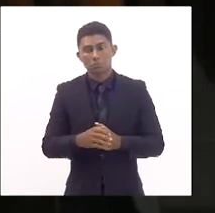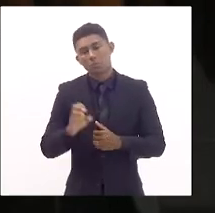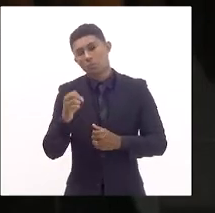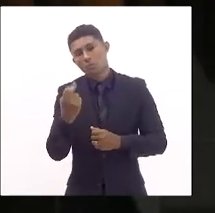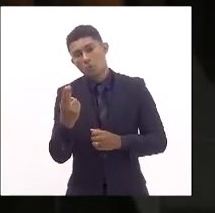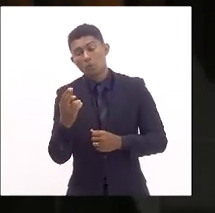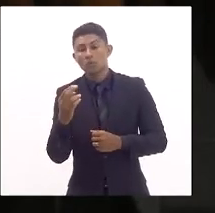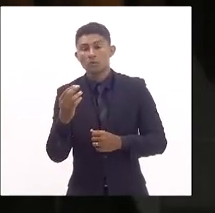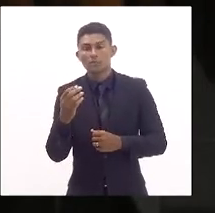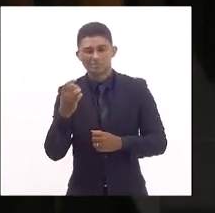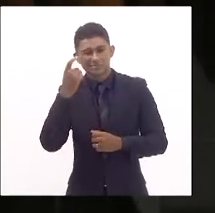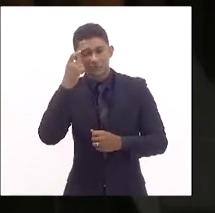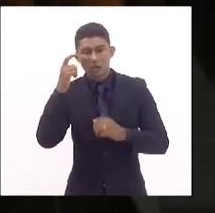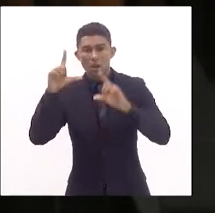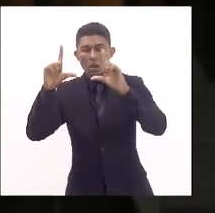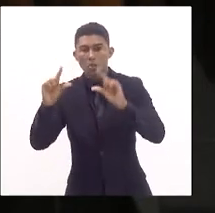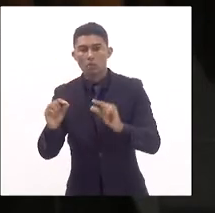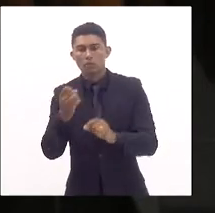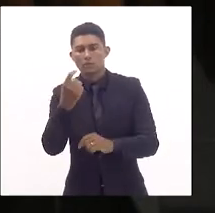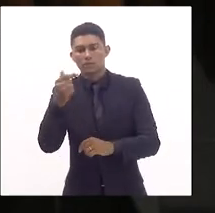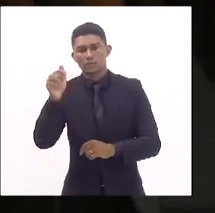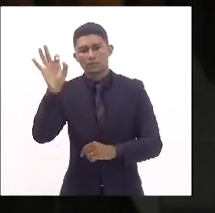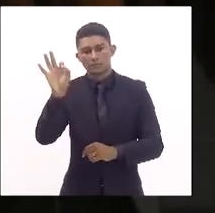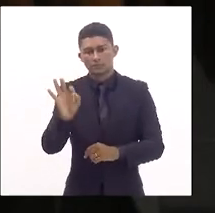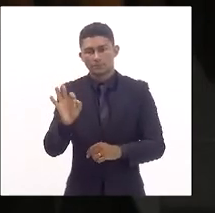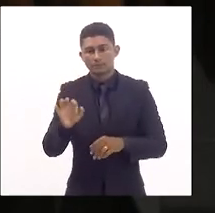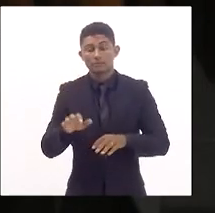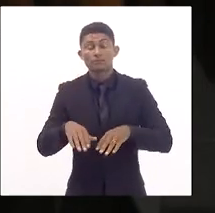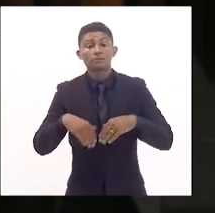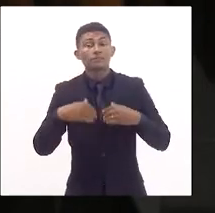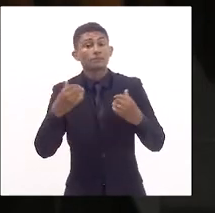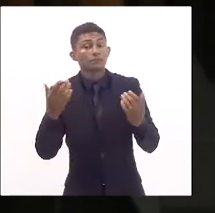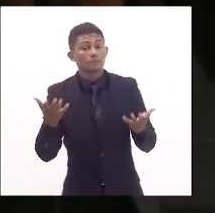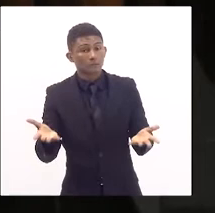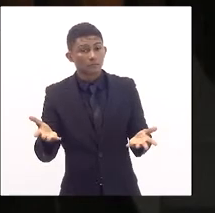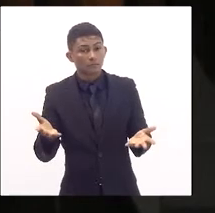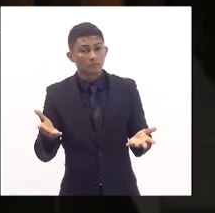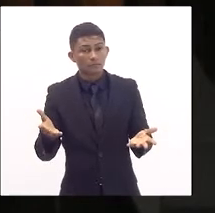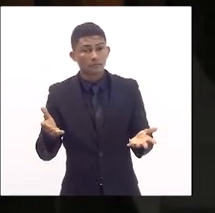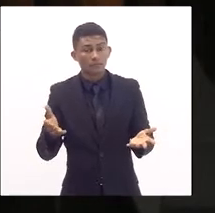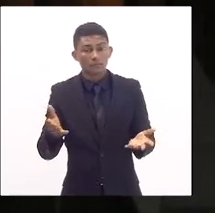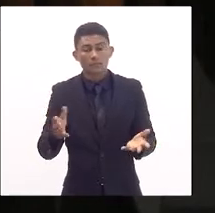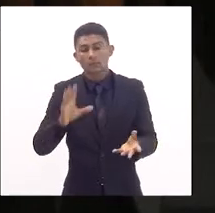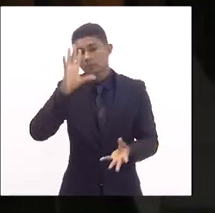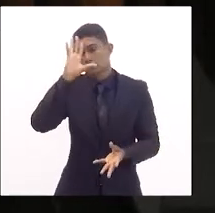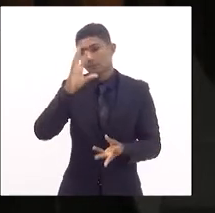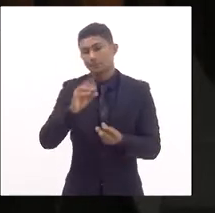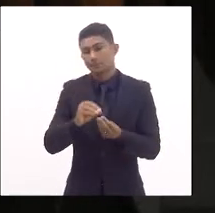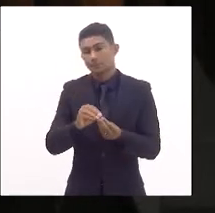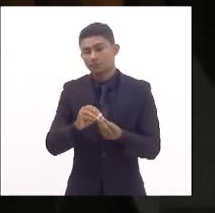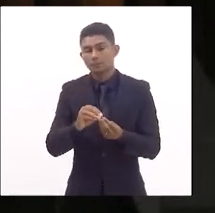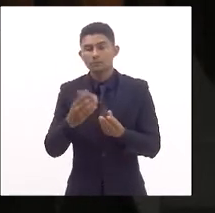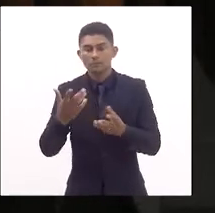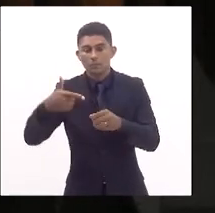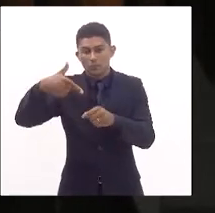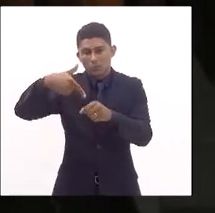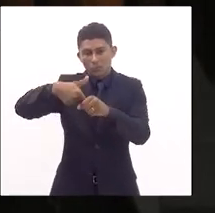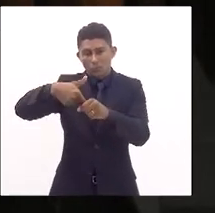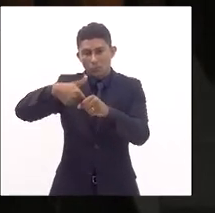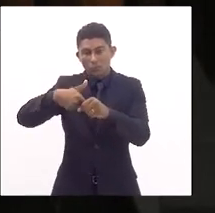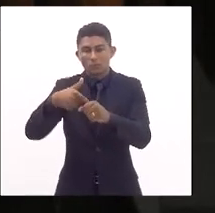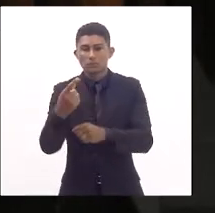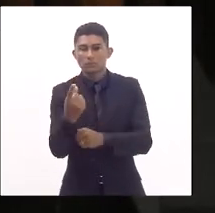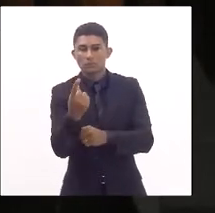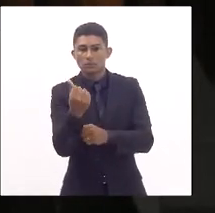dezessete por cento visando tudo isso senhora Presidente diminuir o preço do combustível